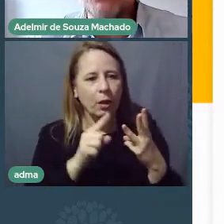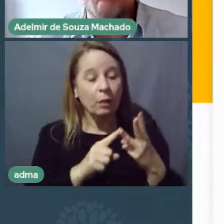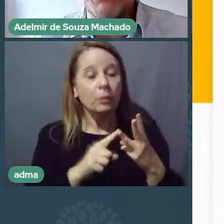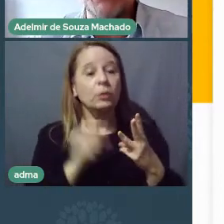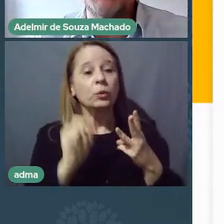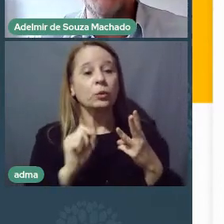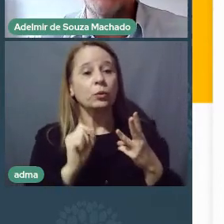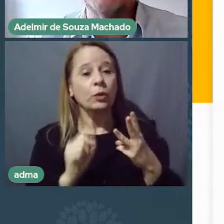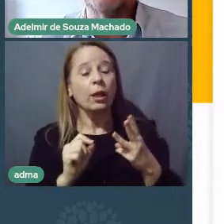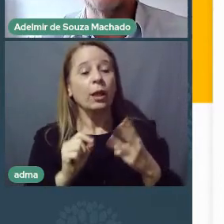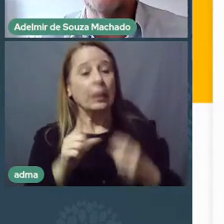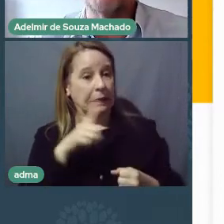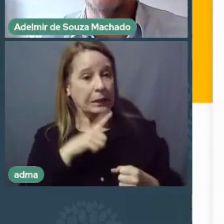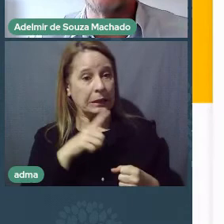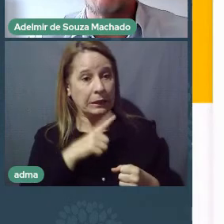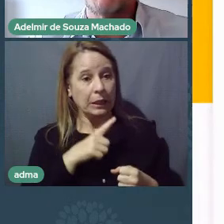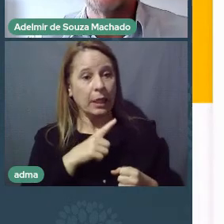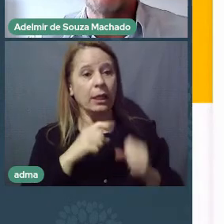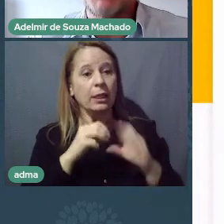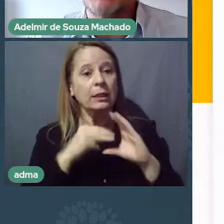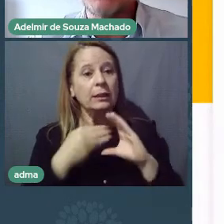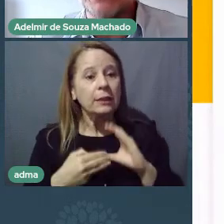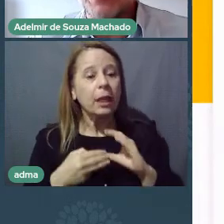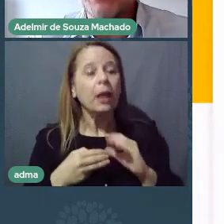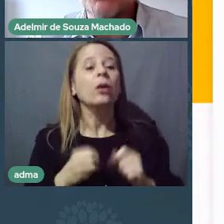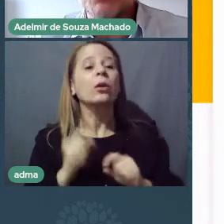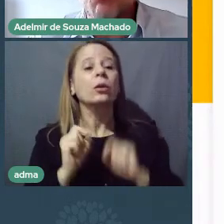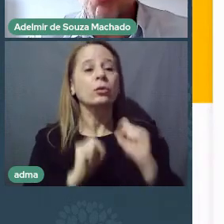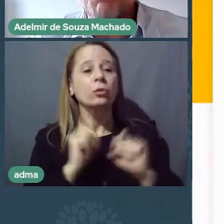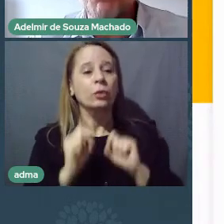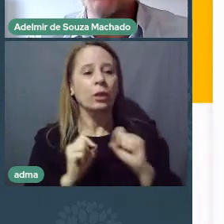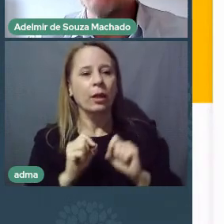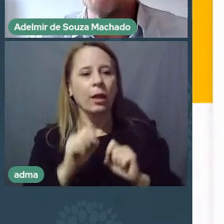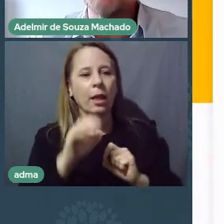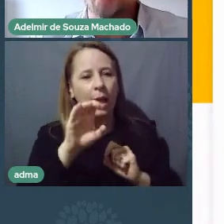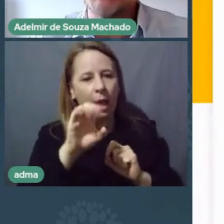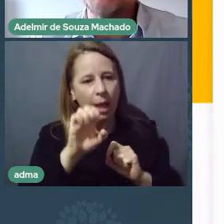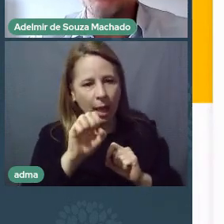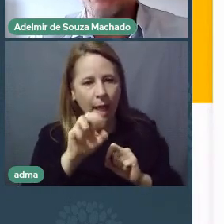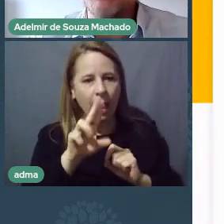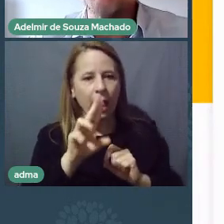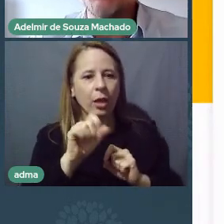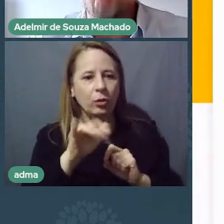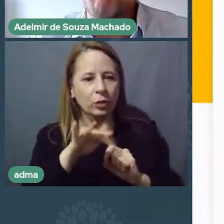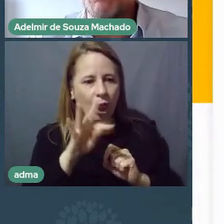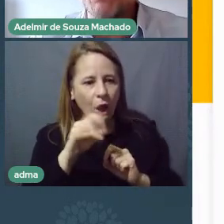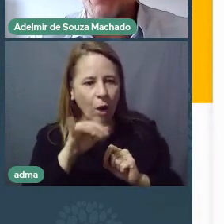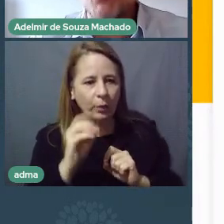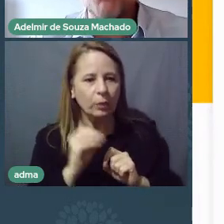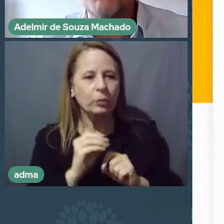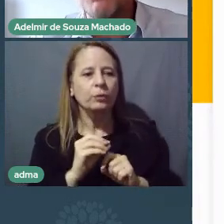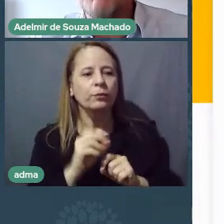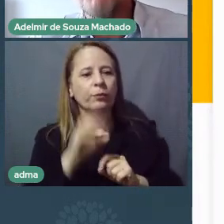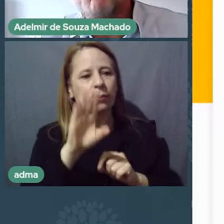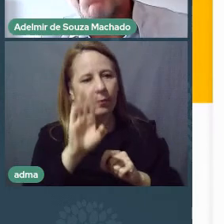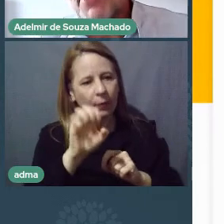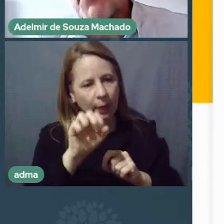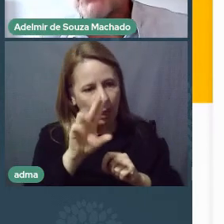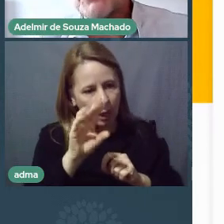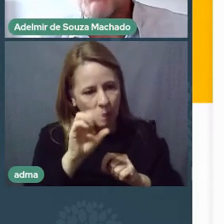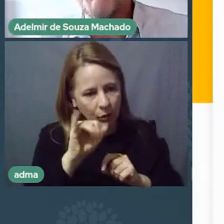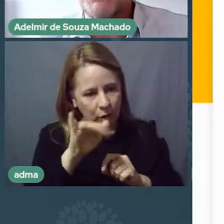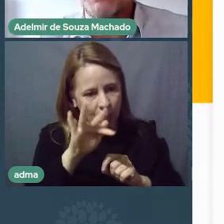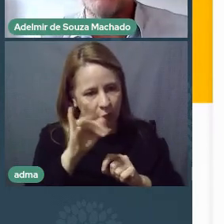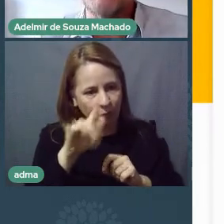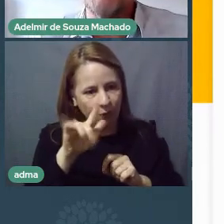presença predominante dessas células chamadas eosinófilos, então vou chamar de eosinofílica ou